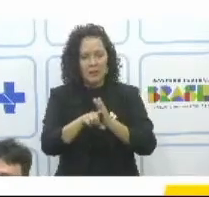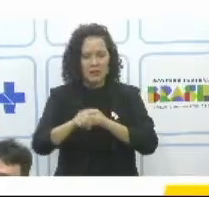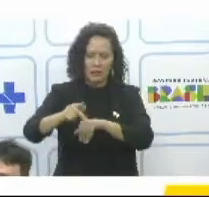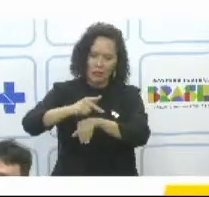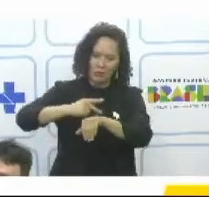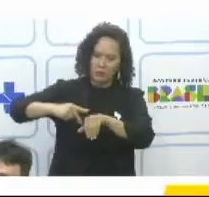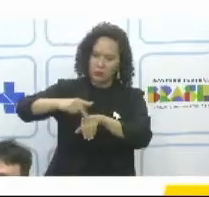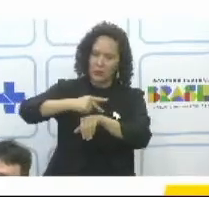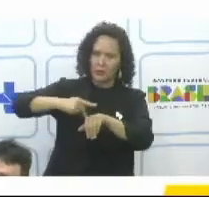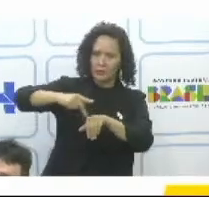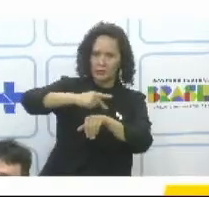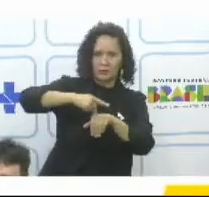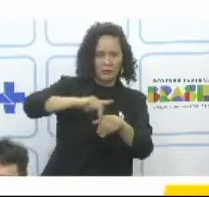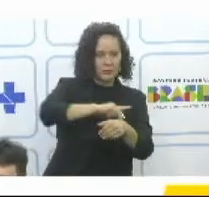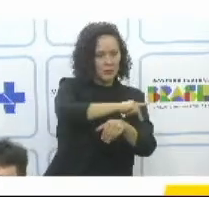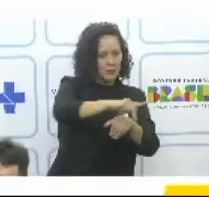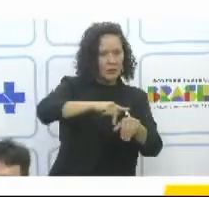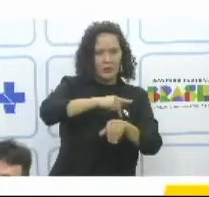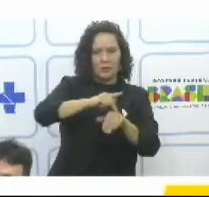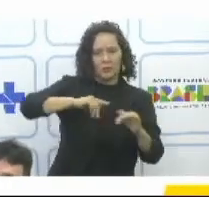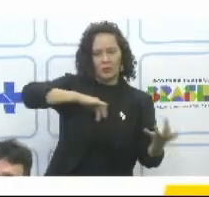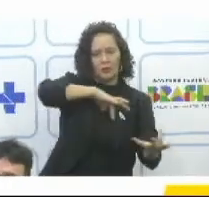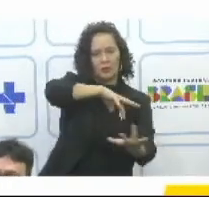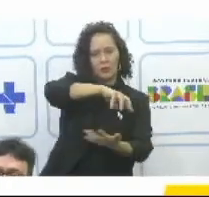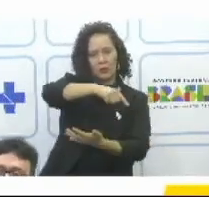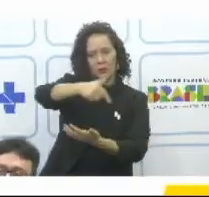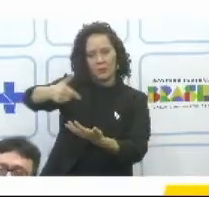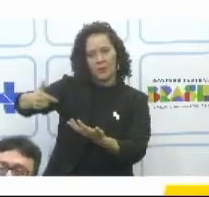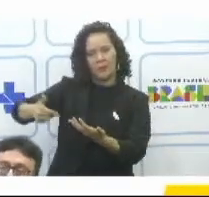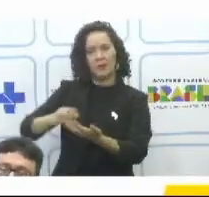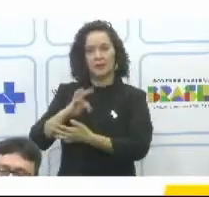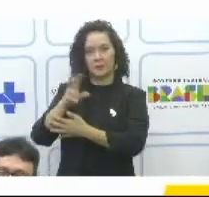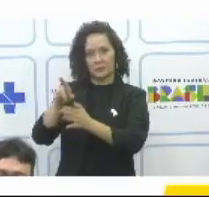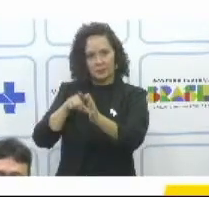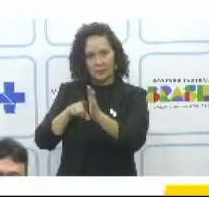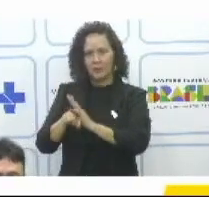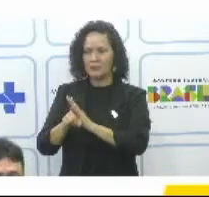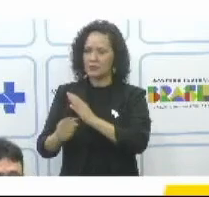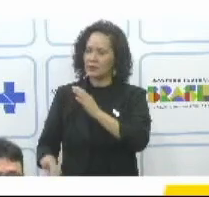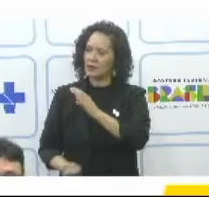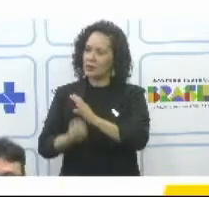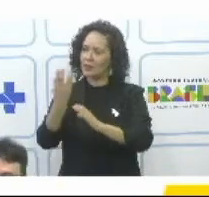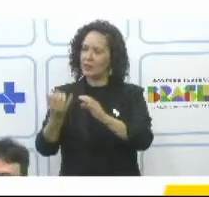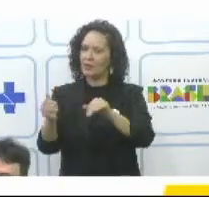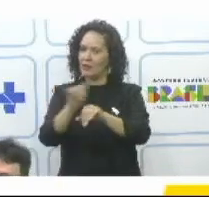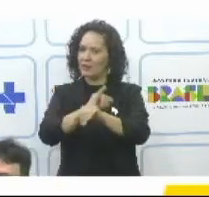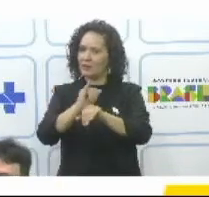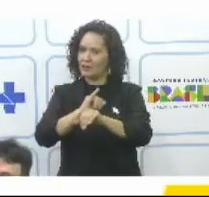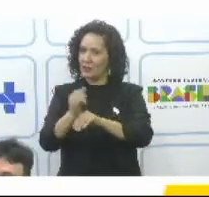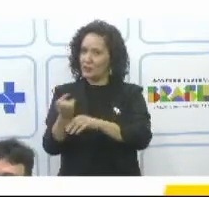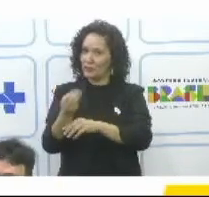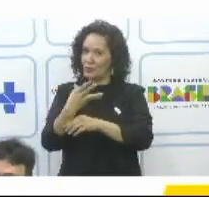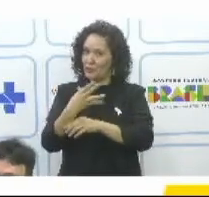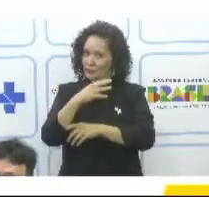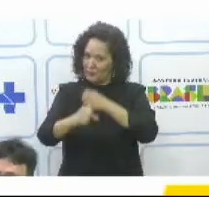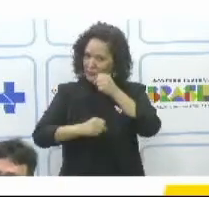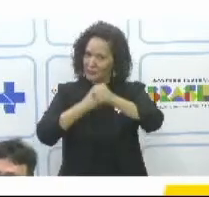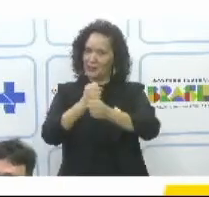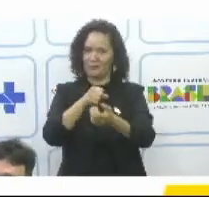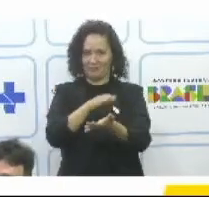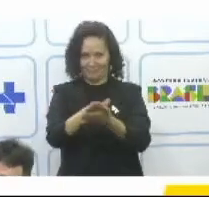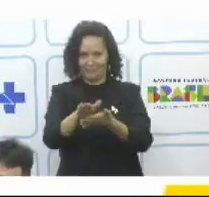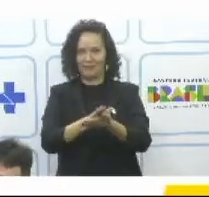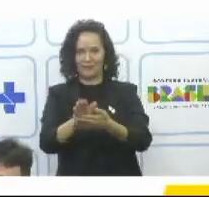países, né, no mundo inteiro para compor a sua nova estratégia que será lançada no ano que vem. Então, as